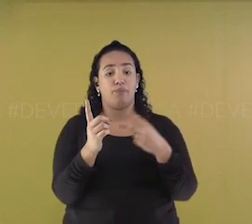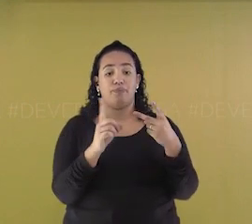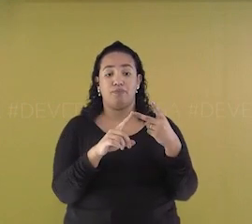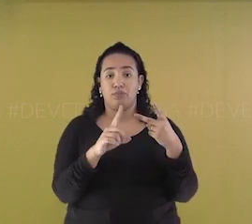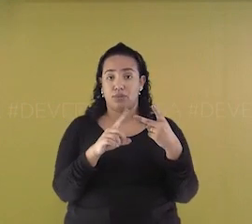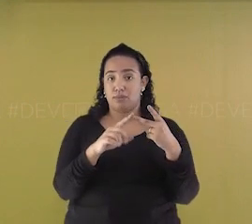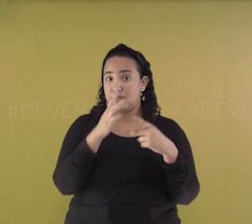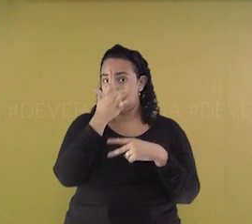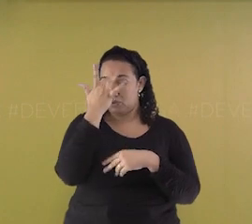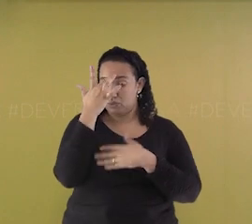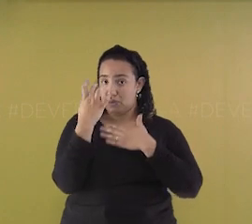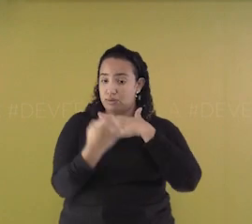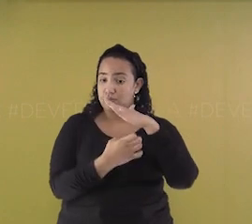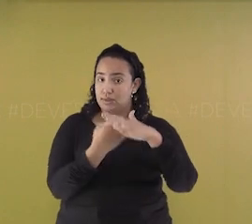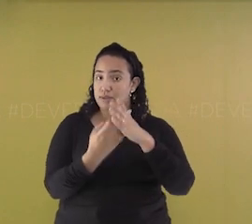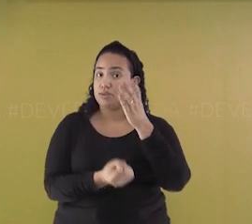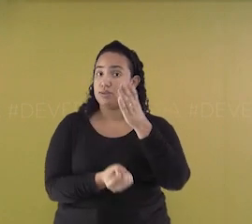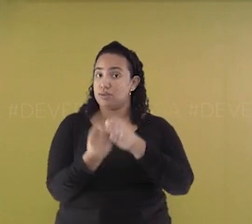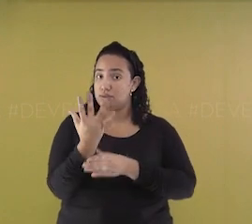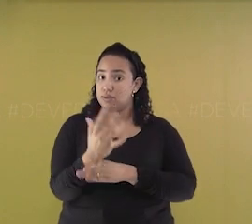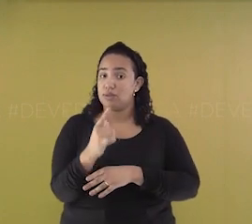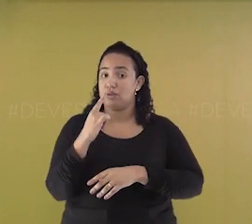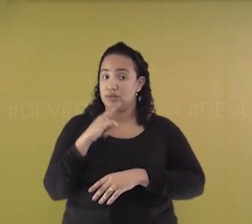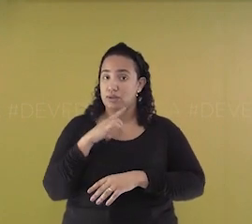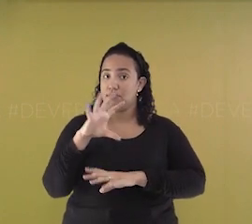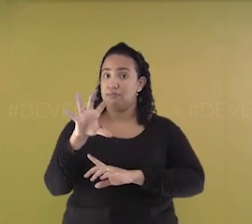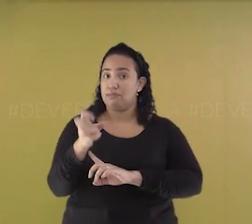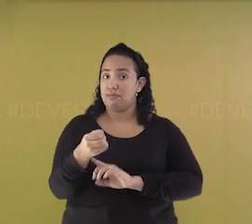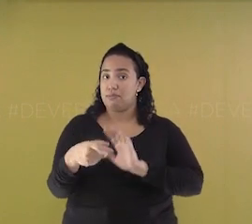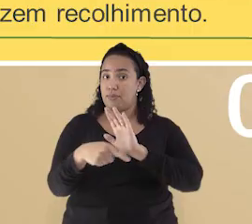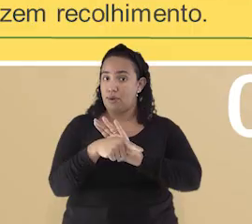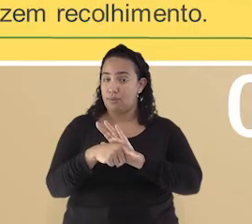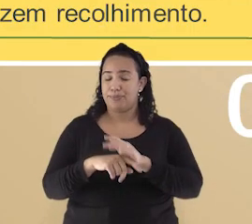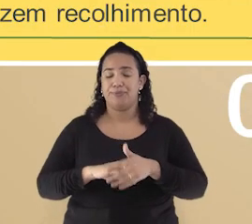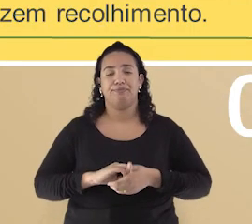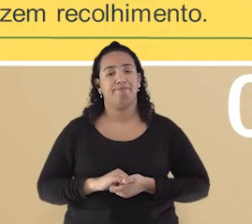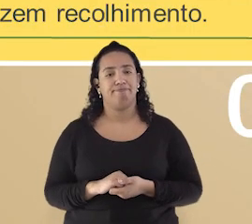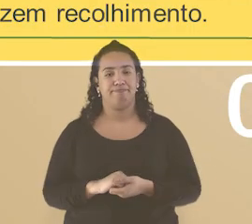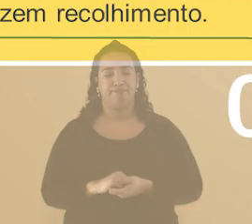B. Fabricantes e empresas que fazem o recolhimento.